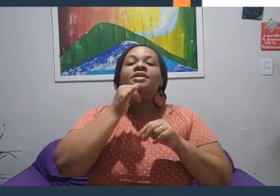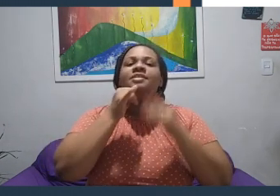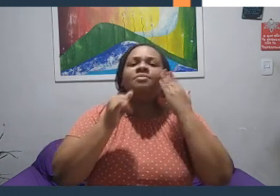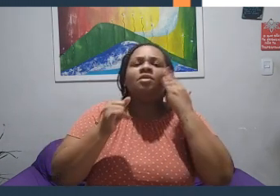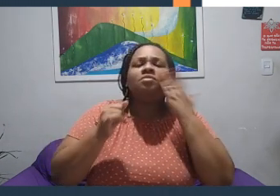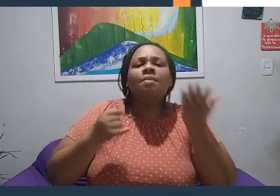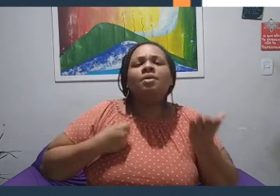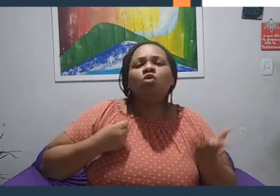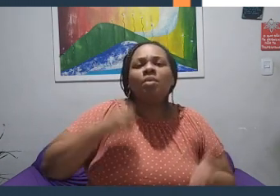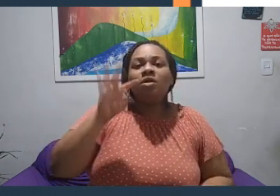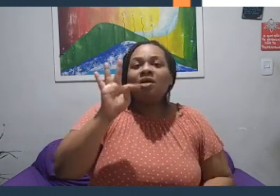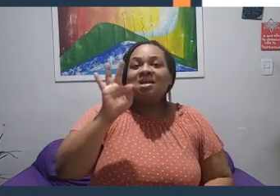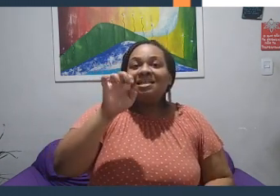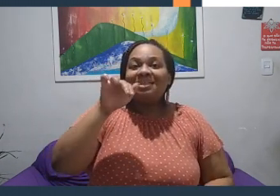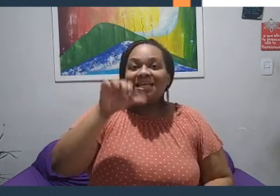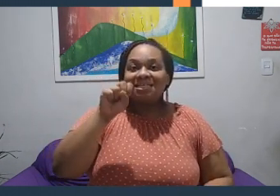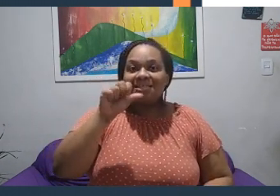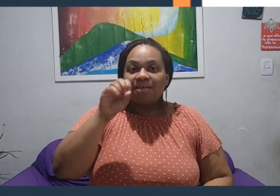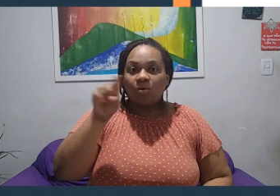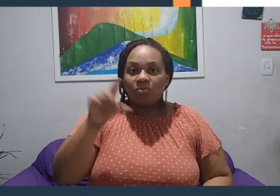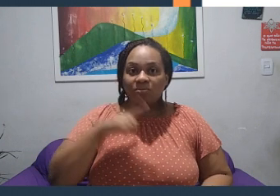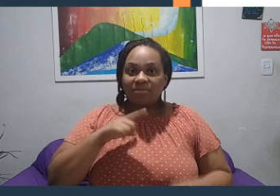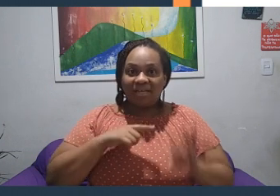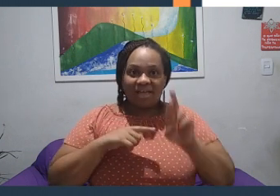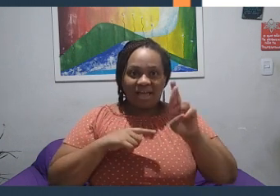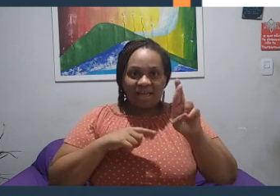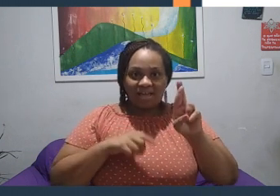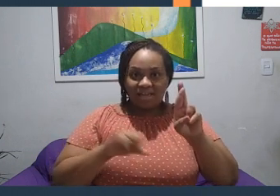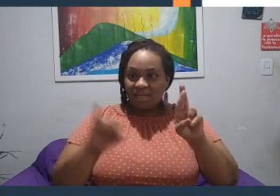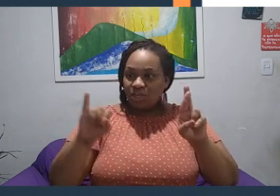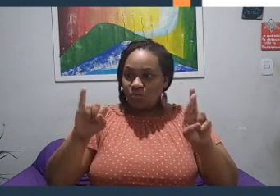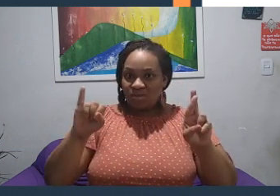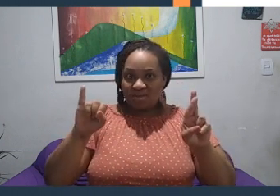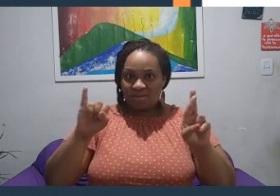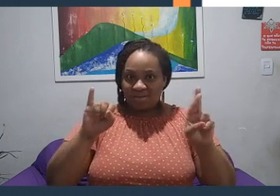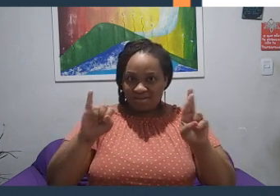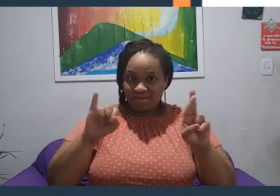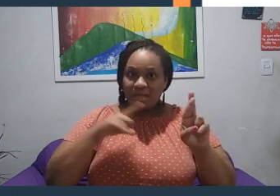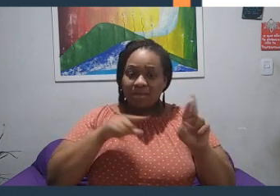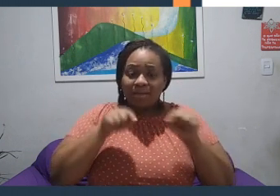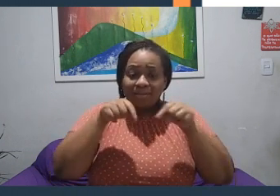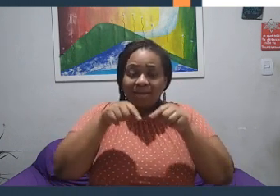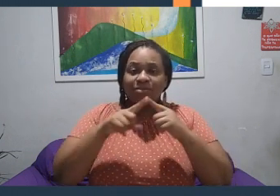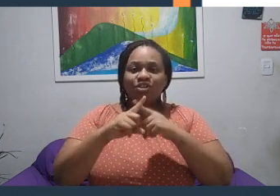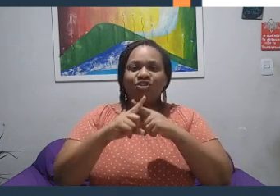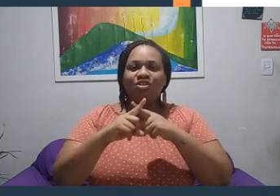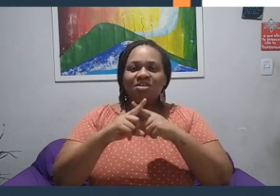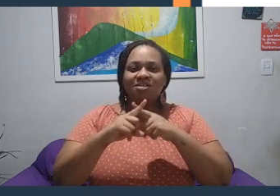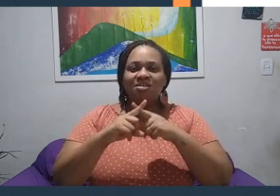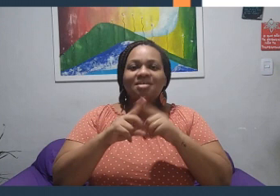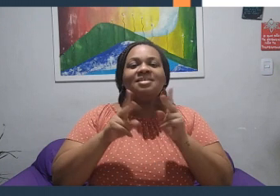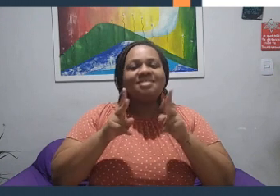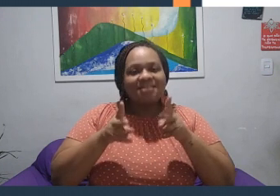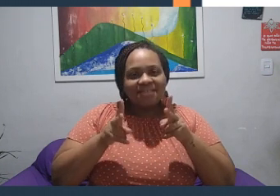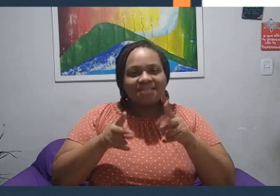por exemplo, para a gente saber a tensão, imagina que entre esse R e esse I existe um X de multiplicação. Então, a tensão vai